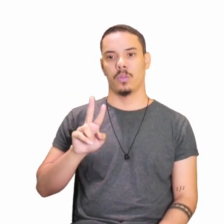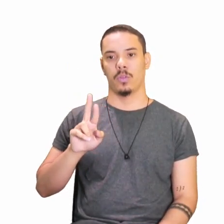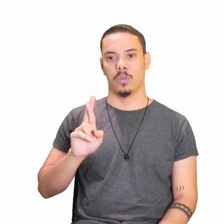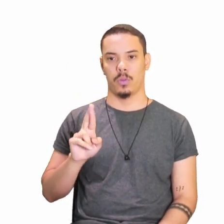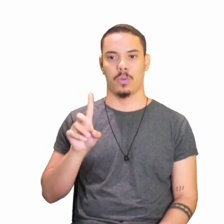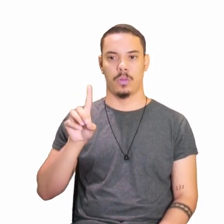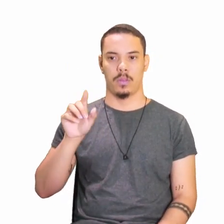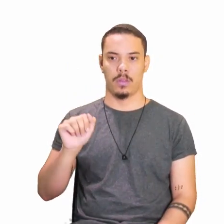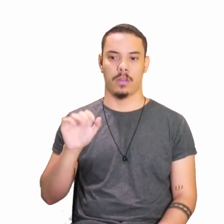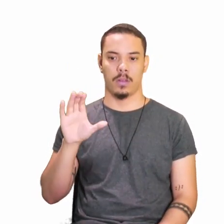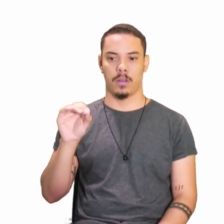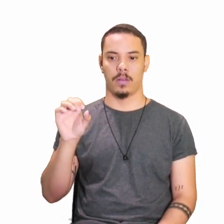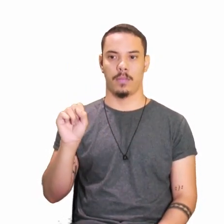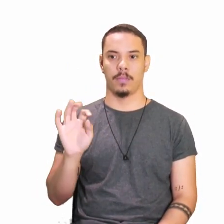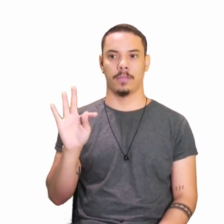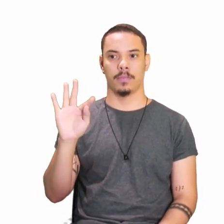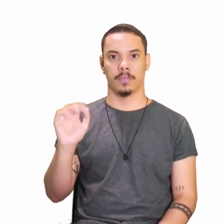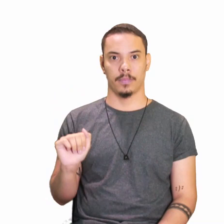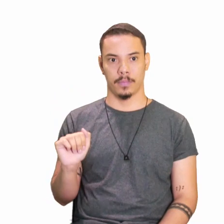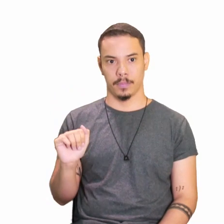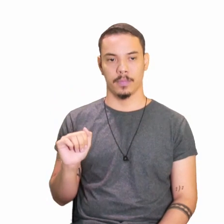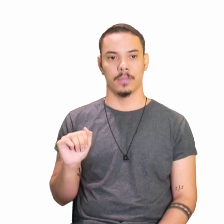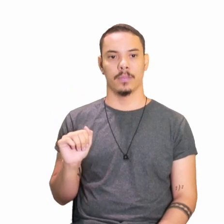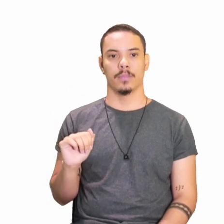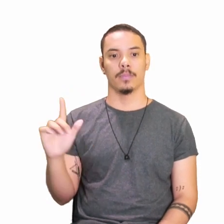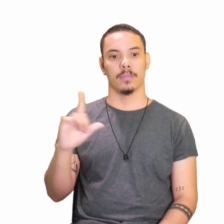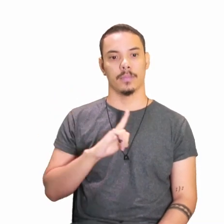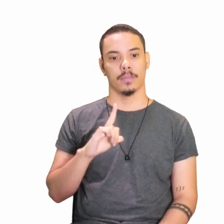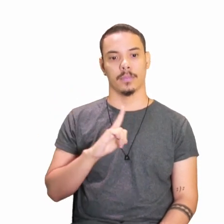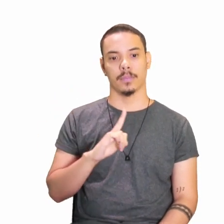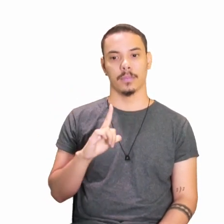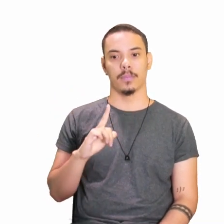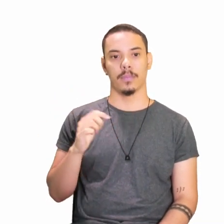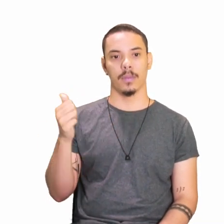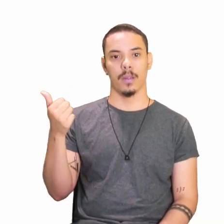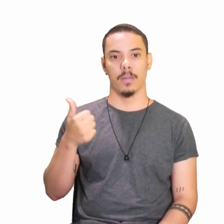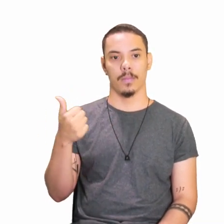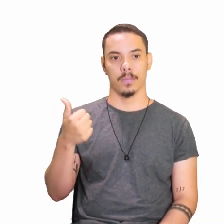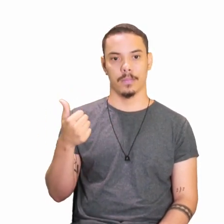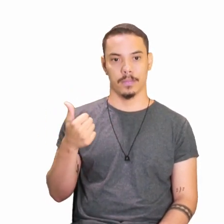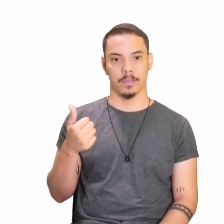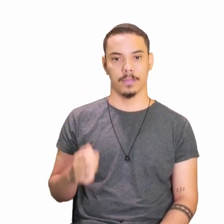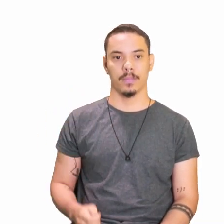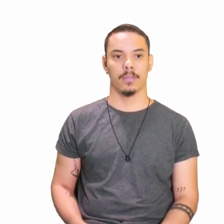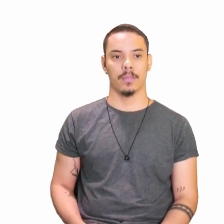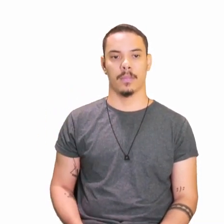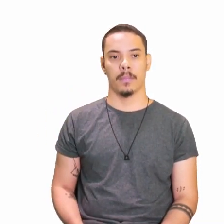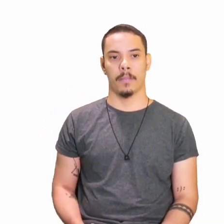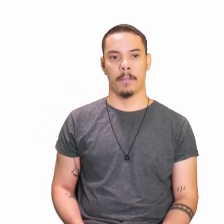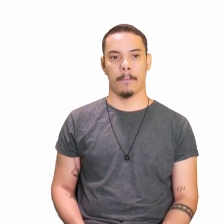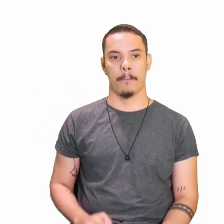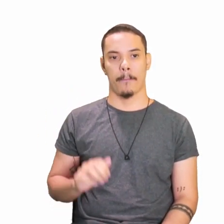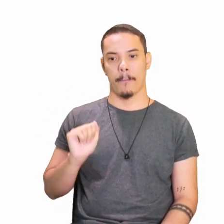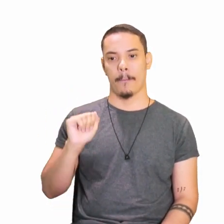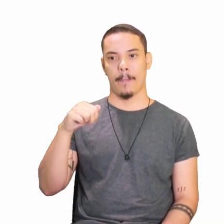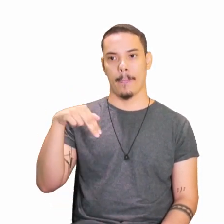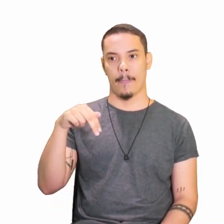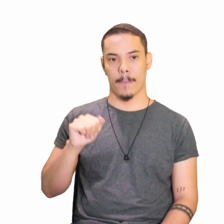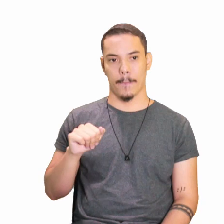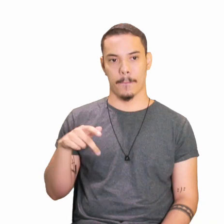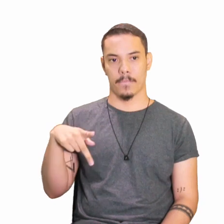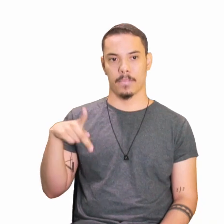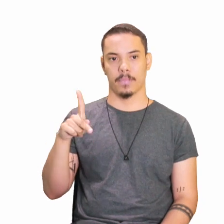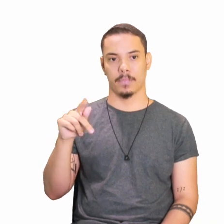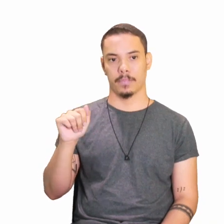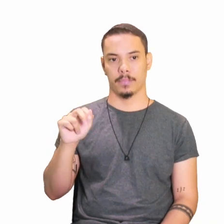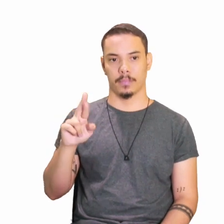Costa e Silva temos aqui a nossa as amadinhas Ó Ana